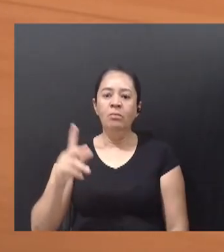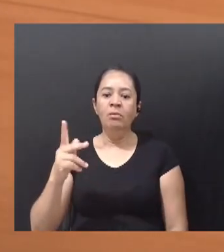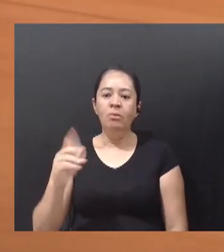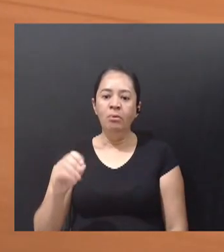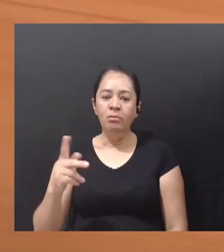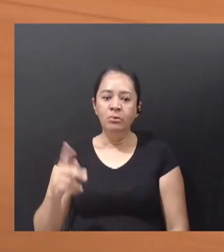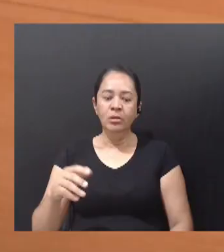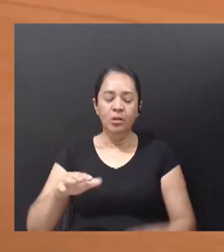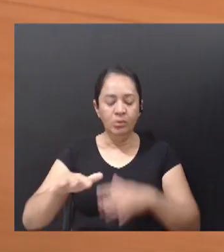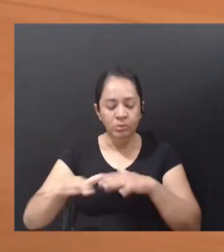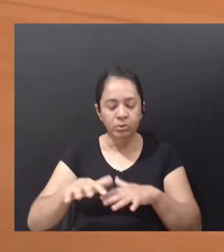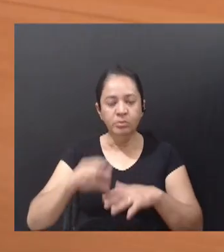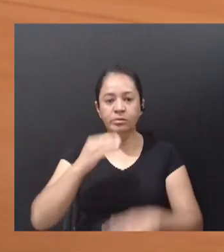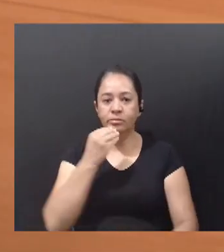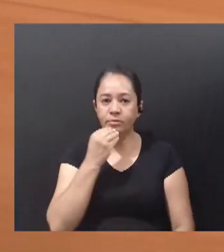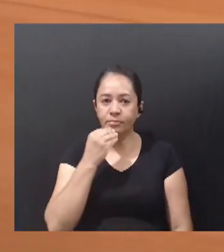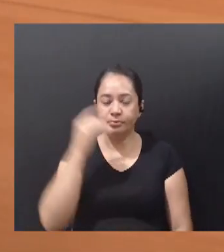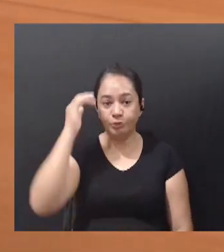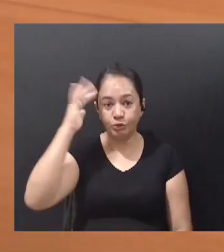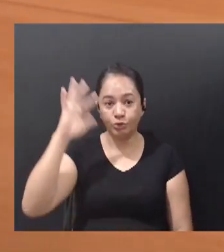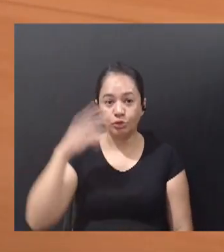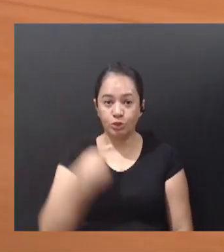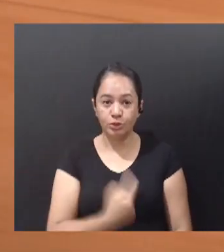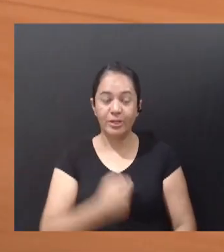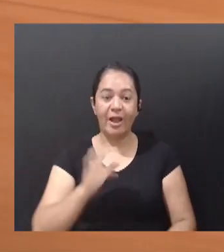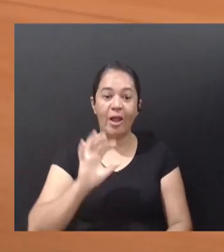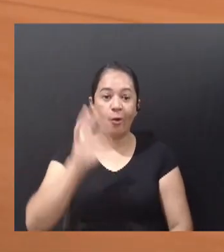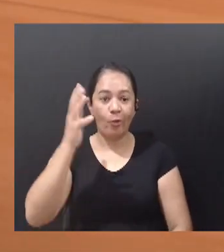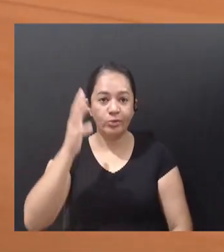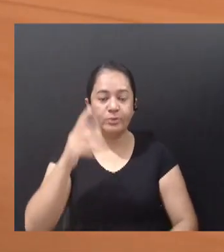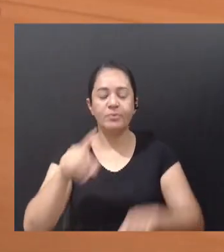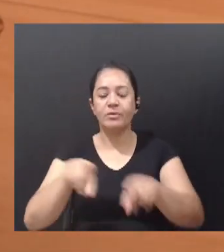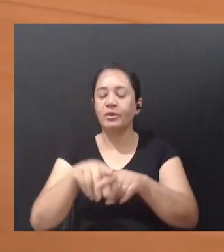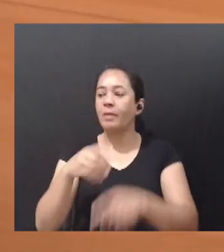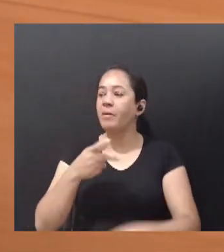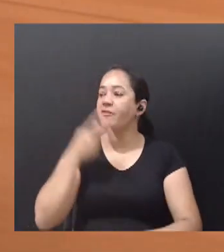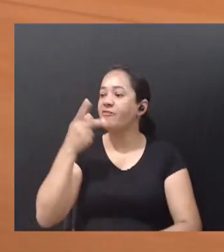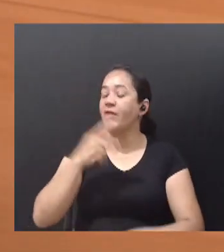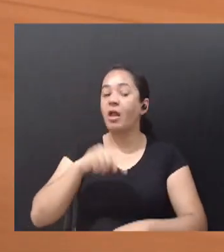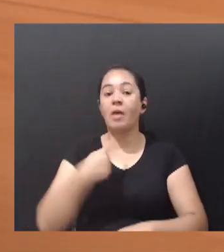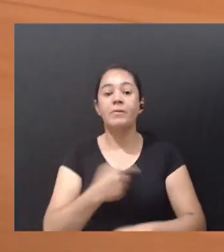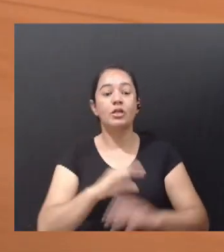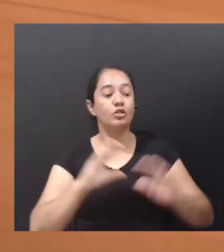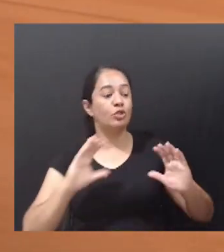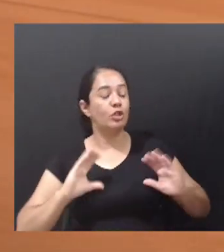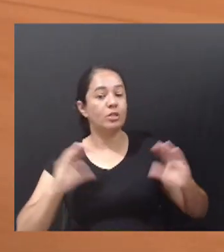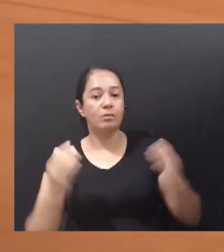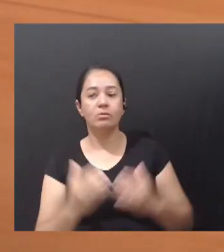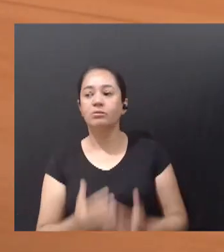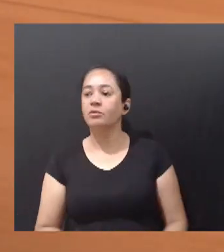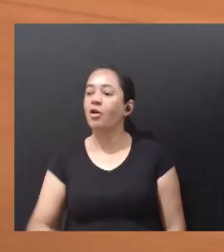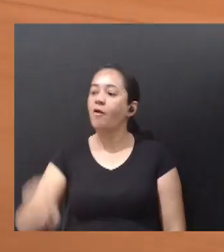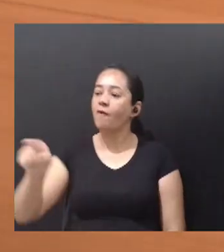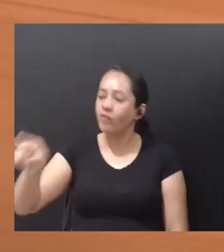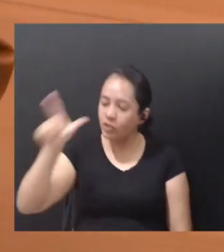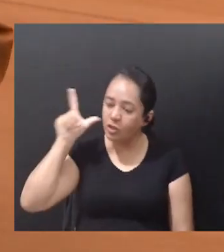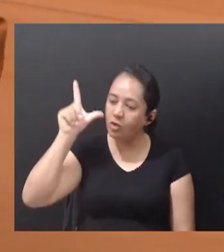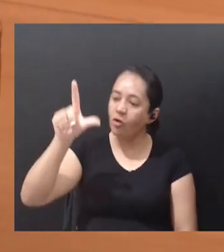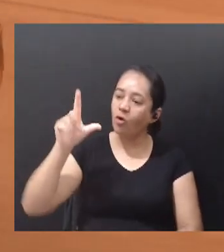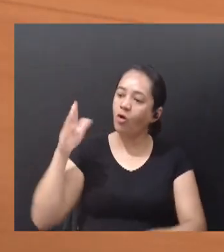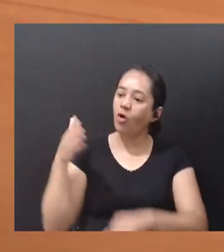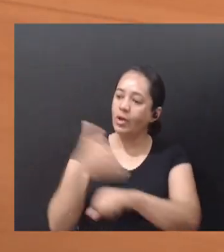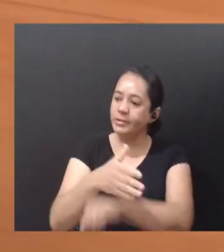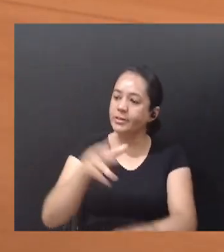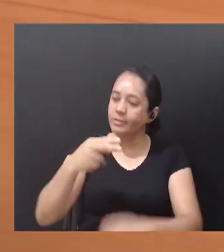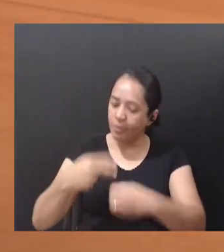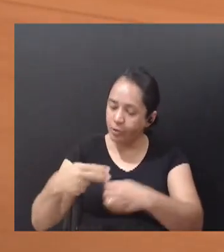realizar o nosso sonho e também de falar para nossa comunidade, tipo, mano, você consegue acessar uma Unicamp, você